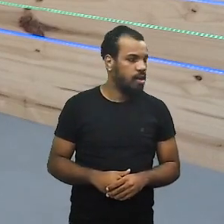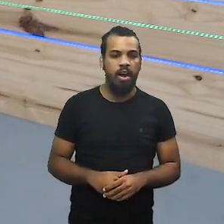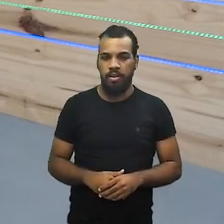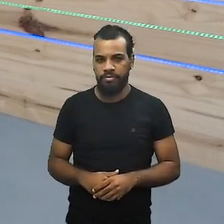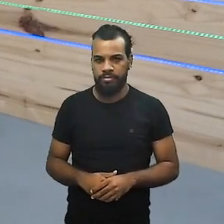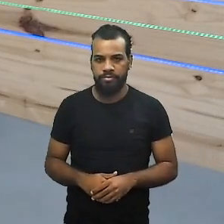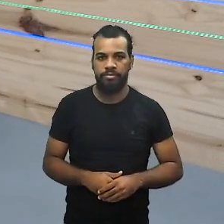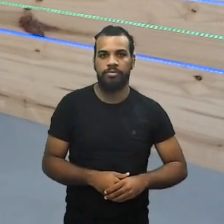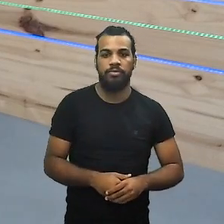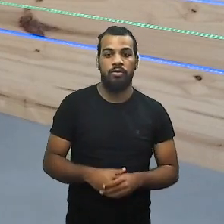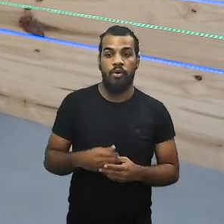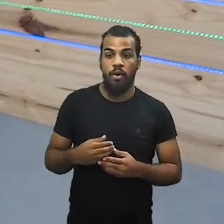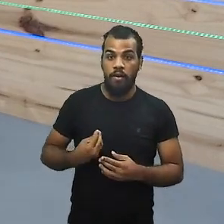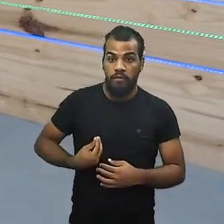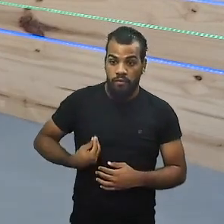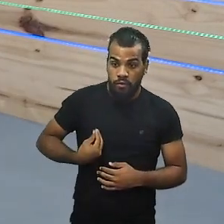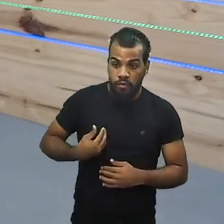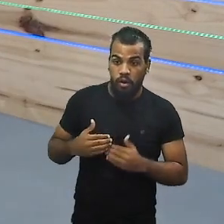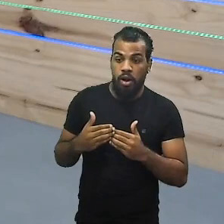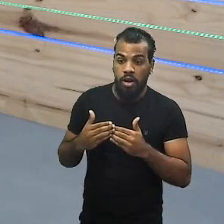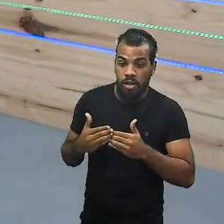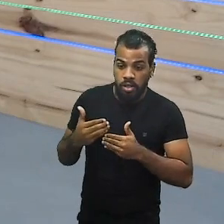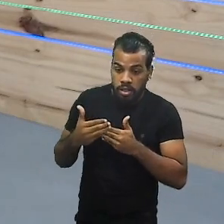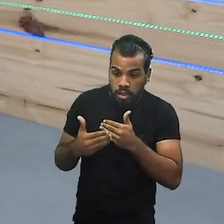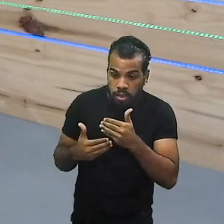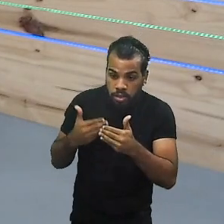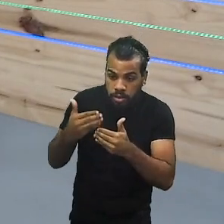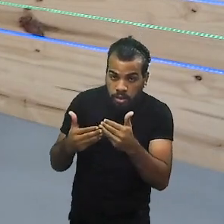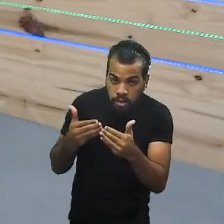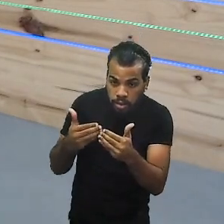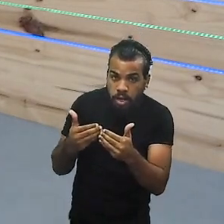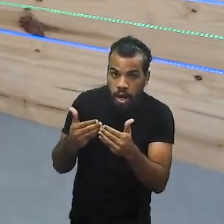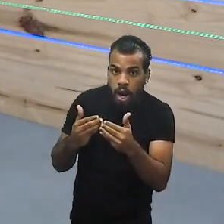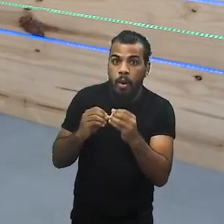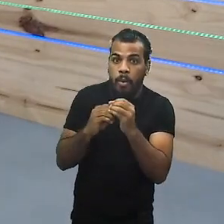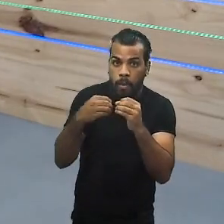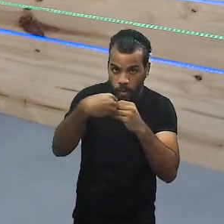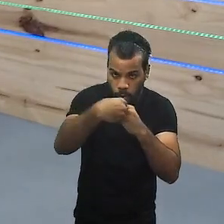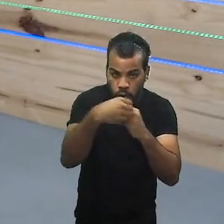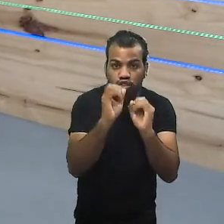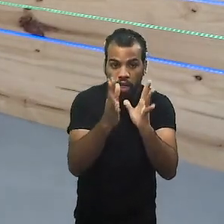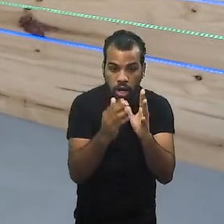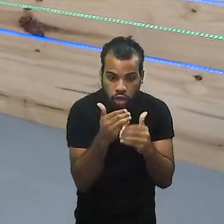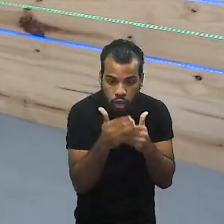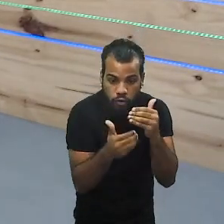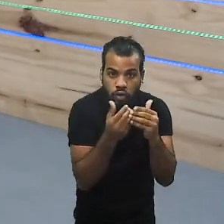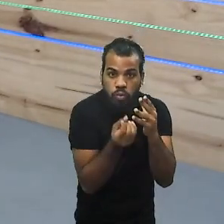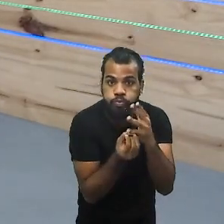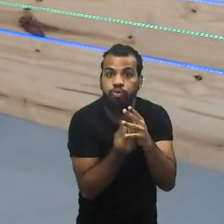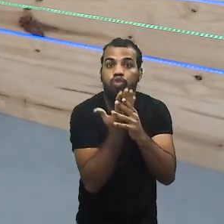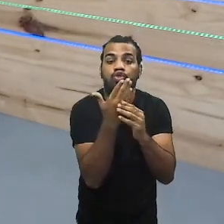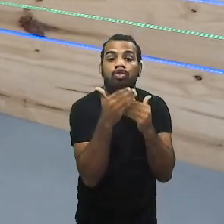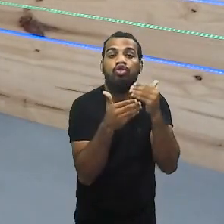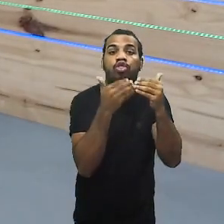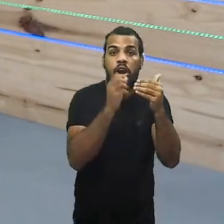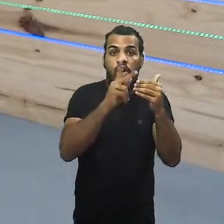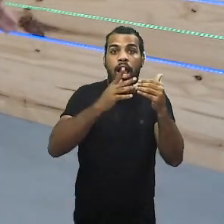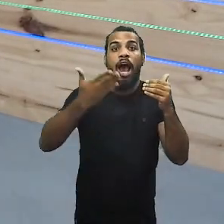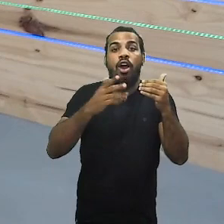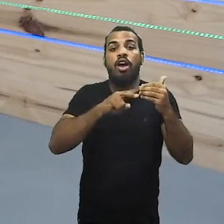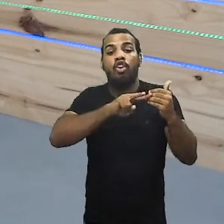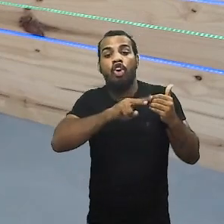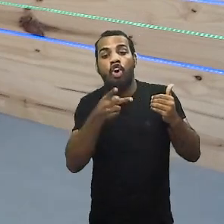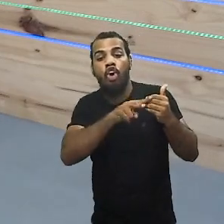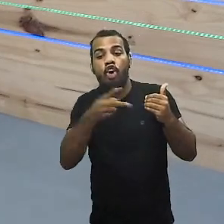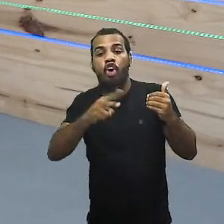que surgiu segundo a evolução molecular, você vai ter a evolução dele. Então, essa teoria